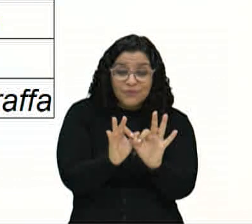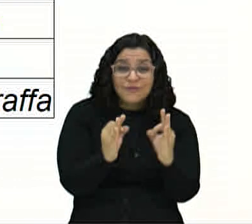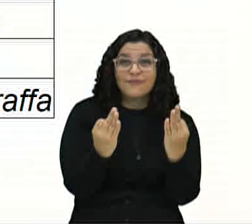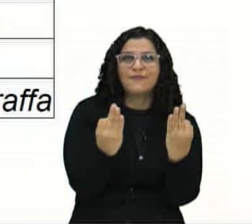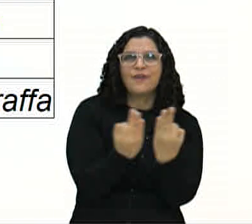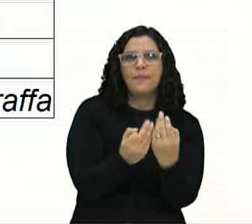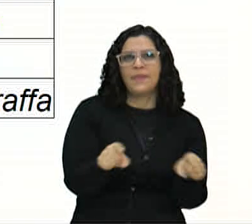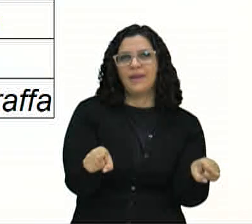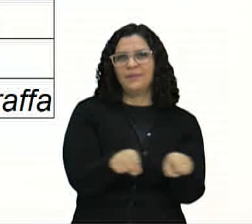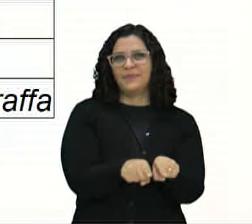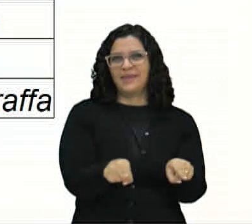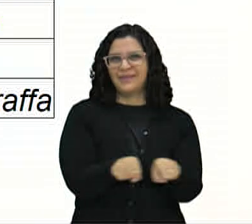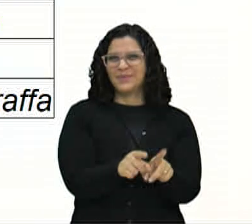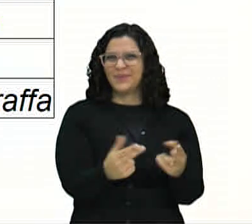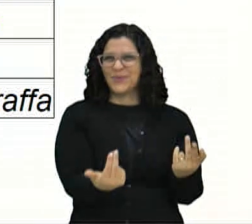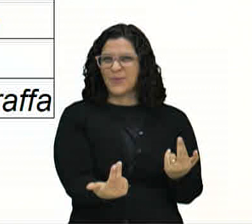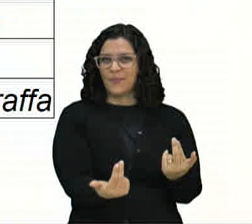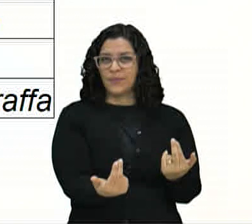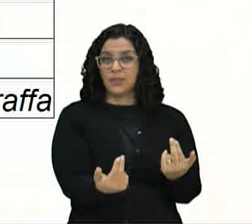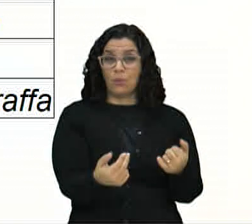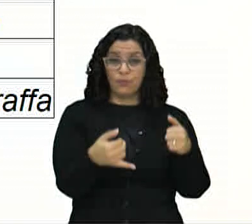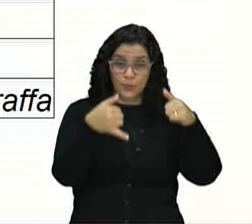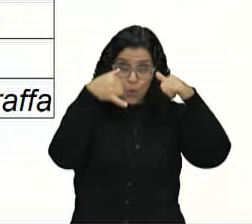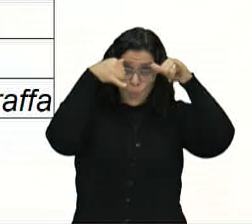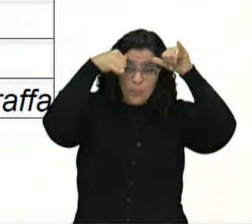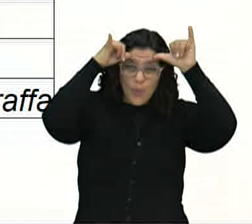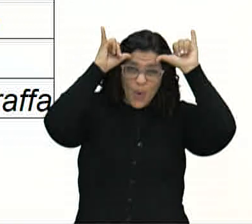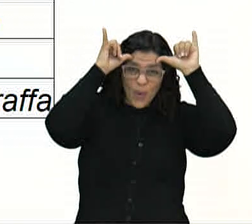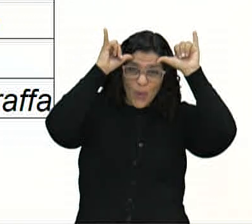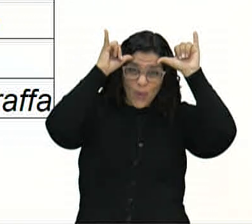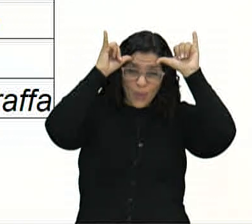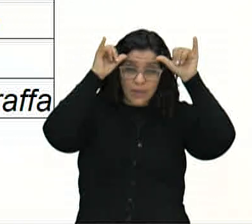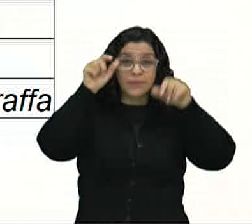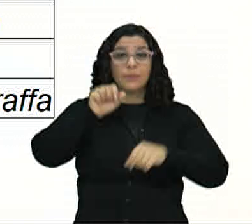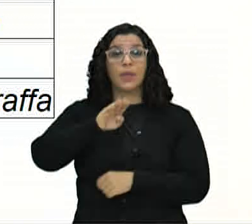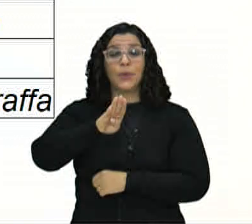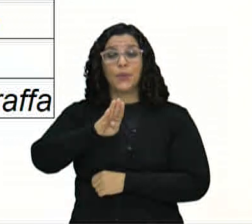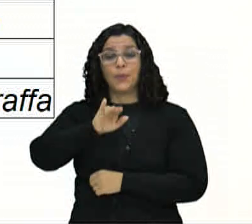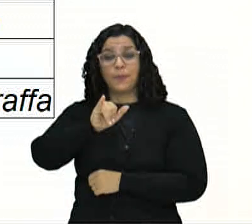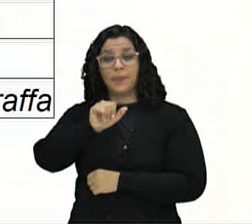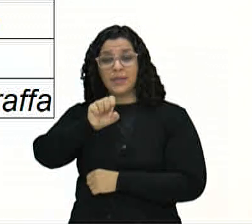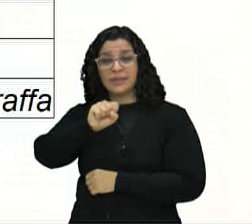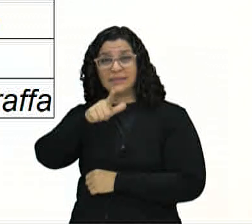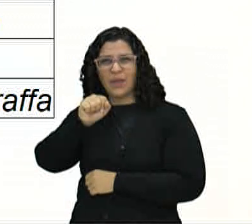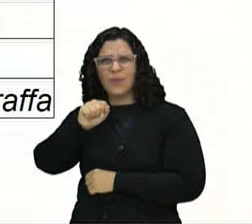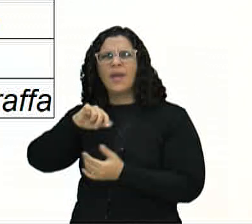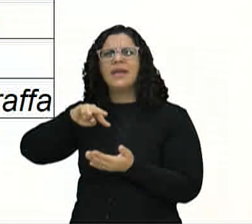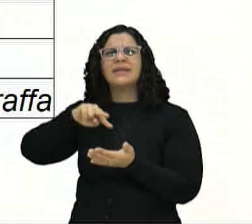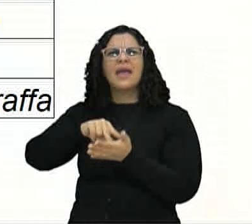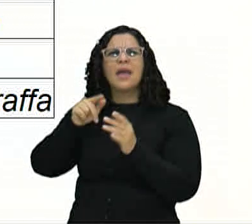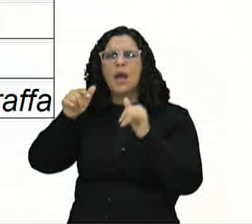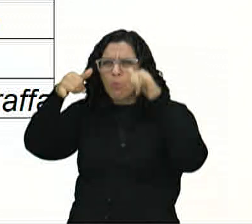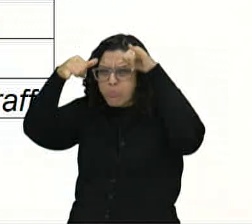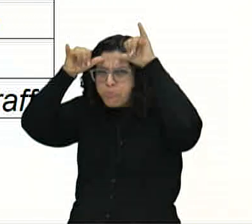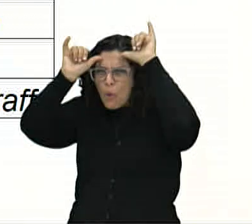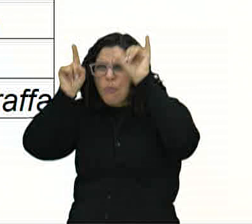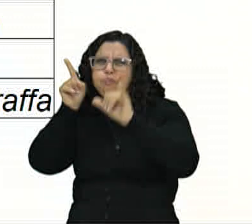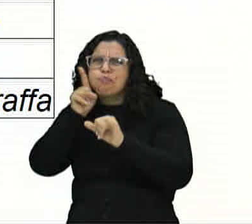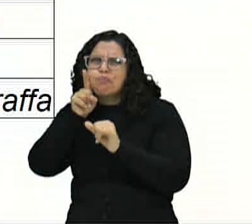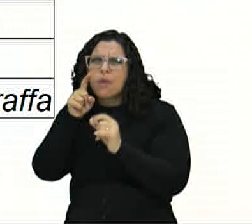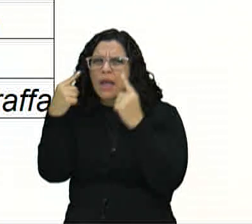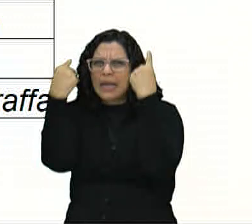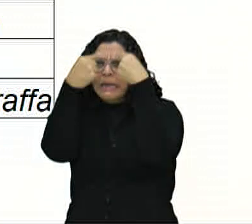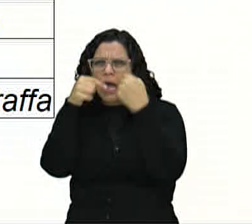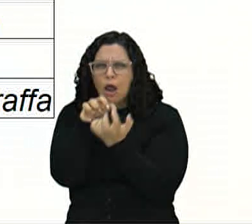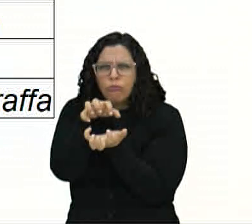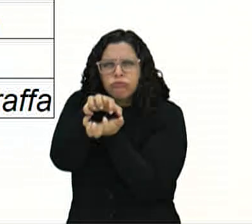família. Então, se nós observarmos o boi doméstico, o bisão americano e o carneiro, eles pertencem à